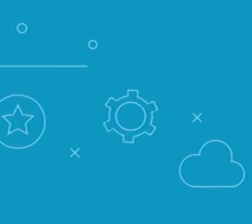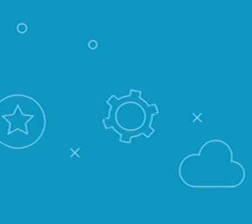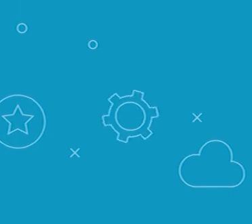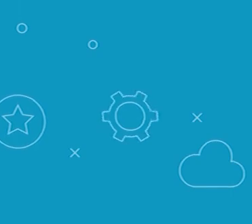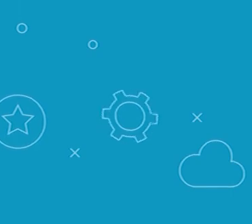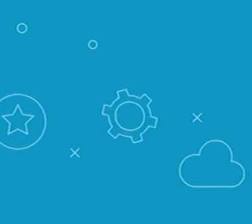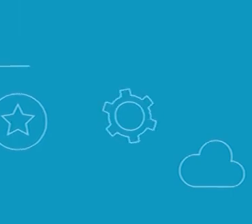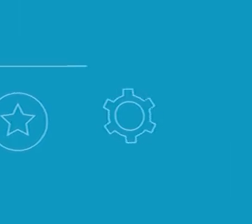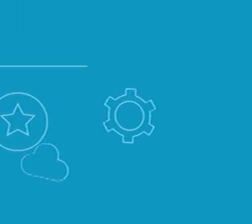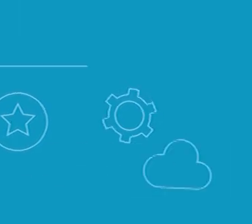Tchau, tchau. Tchau, tchau.